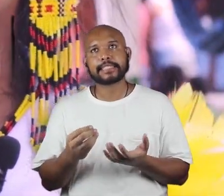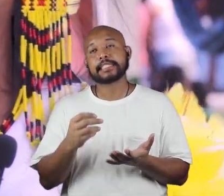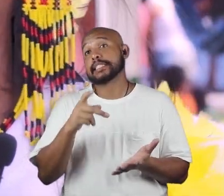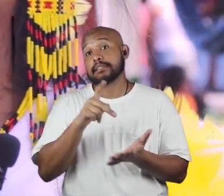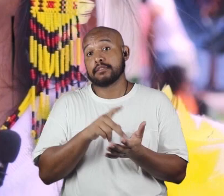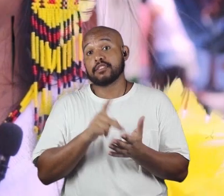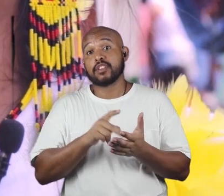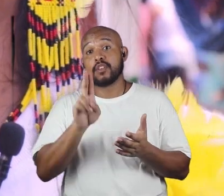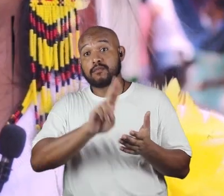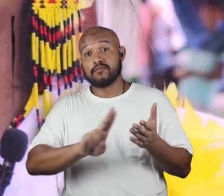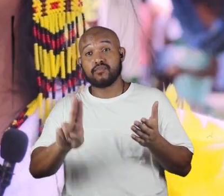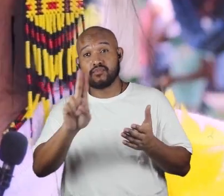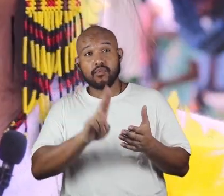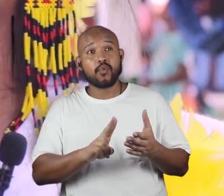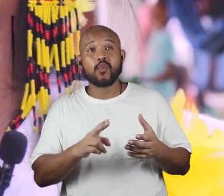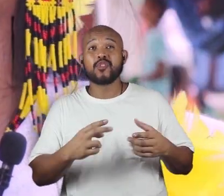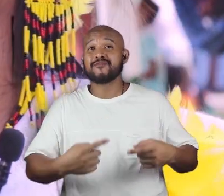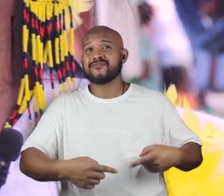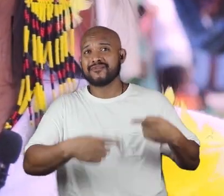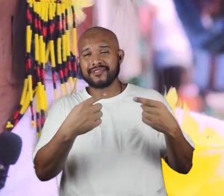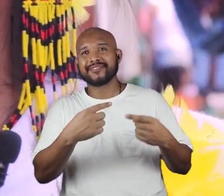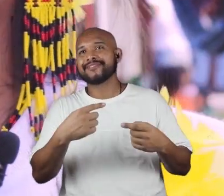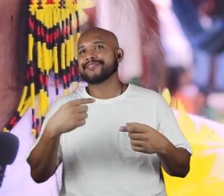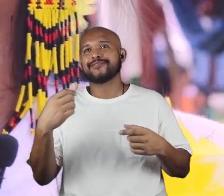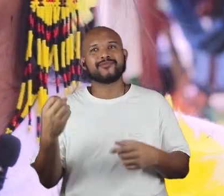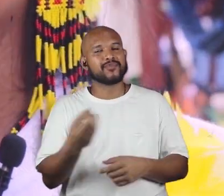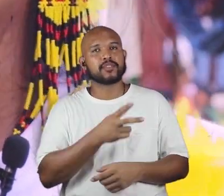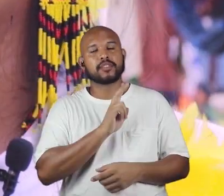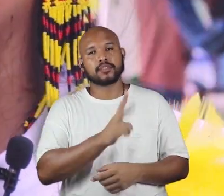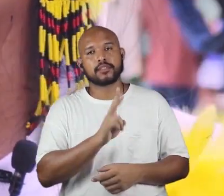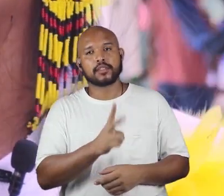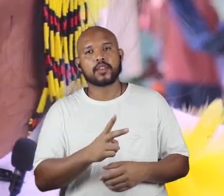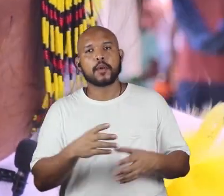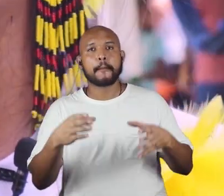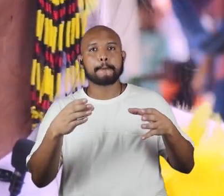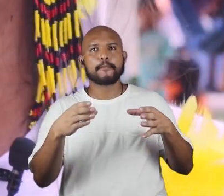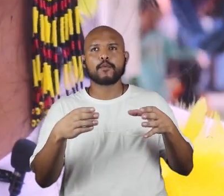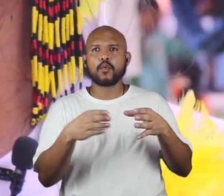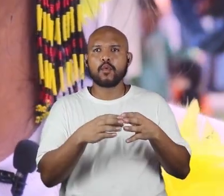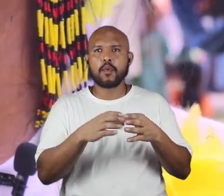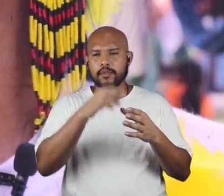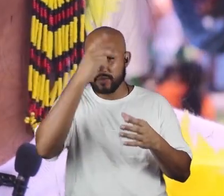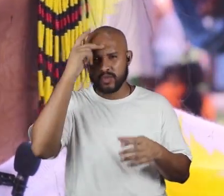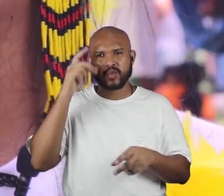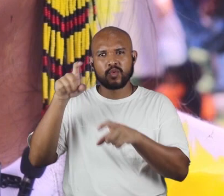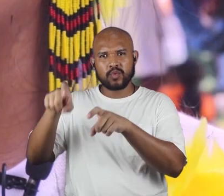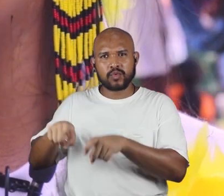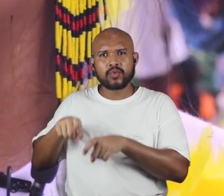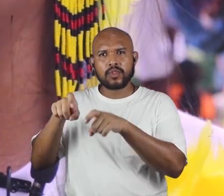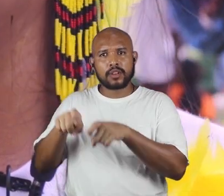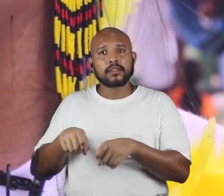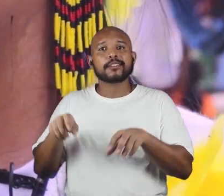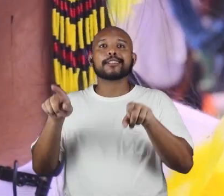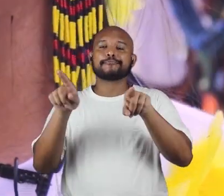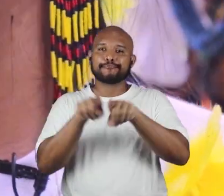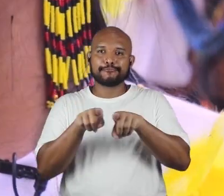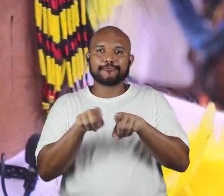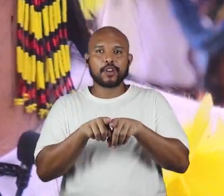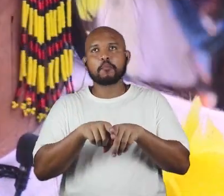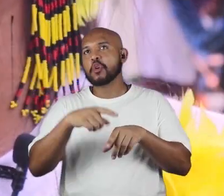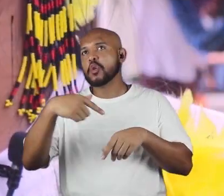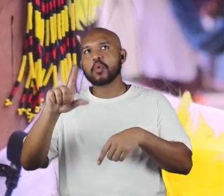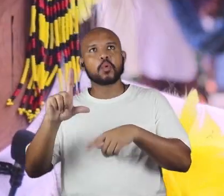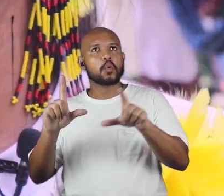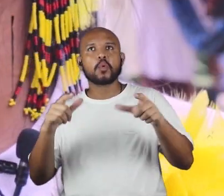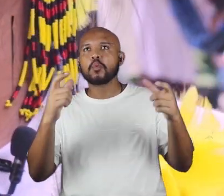verdade, estar dentro da universidade é todo dia um desafio. Não só para o mesmo povo do campo, não só olhar para o povo do campo, mas também